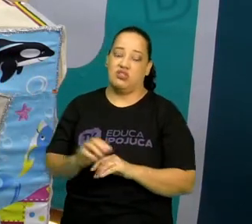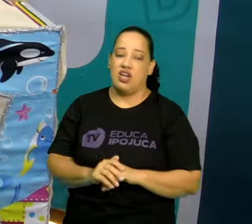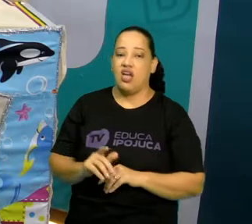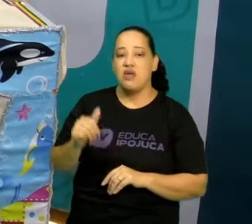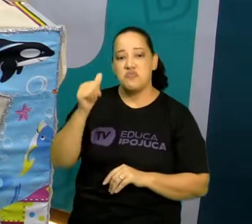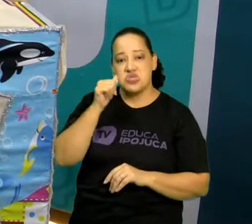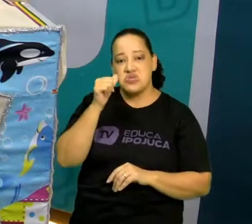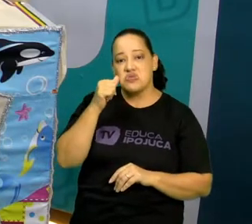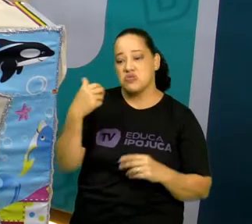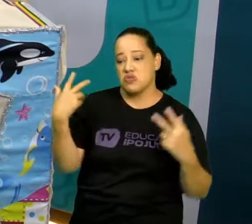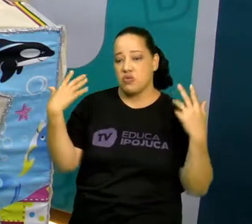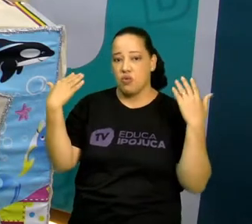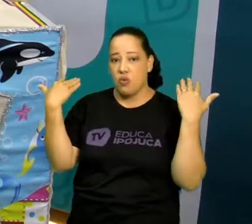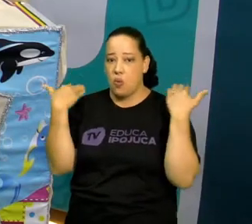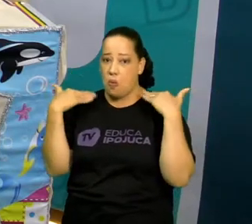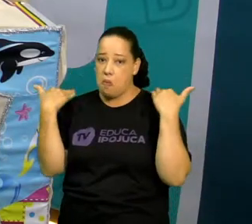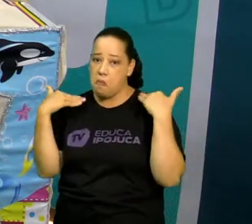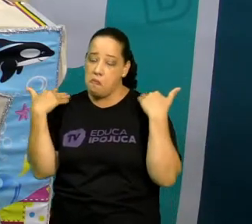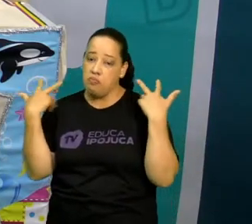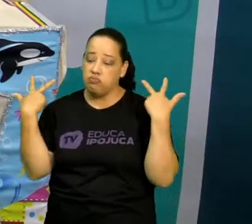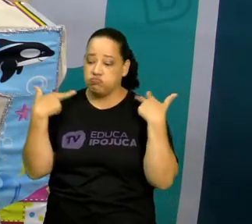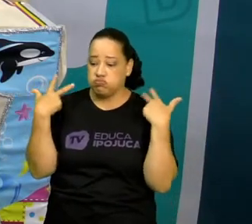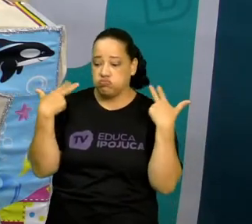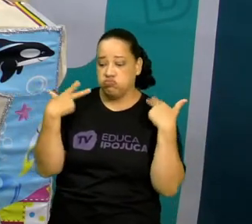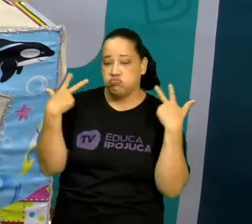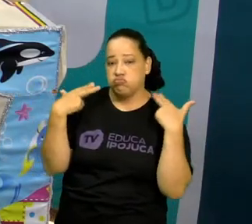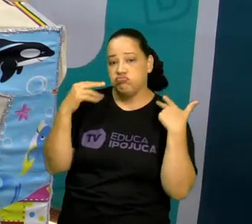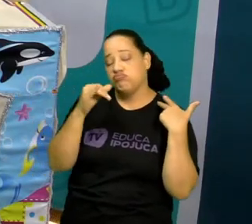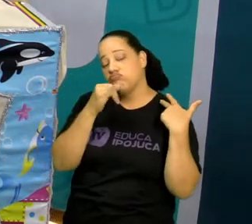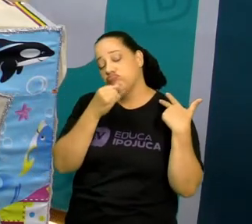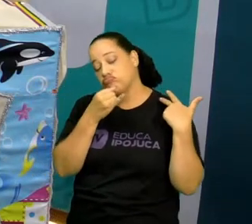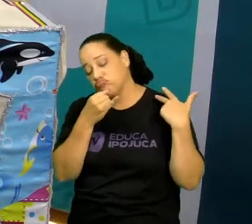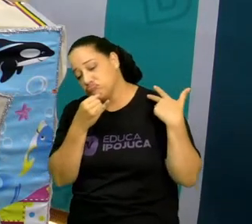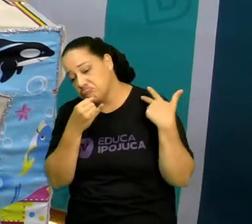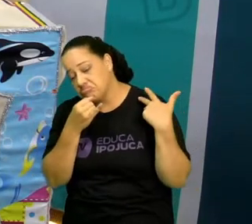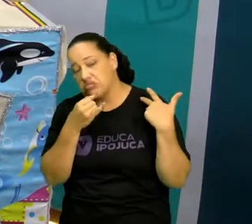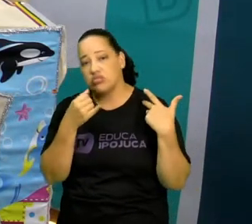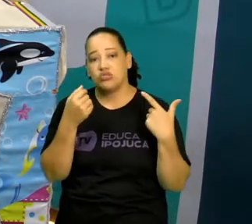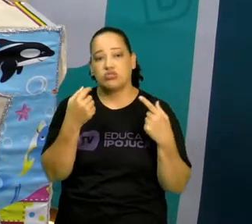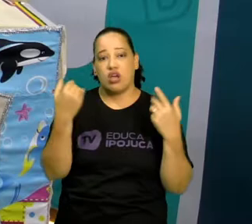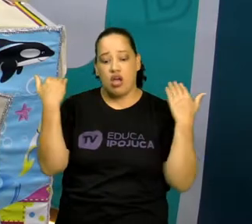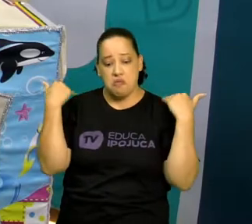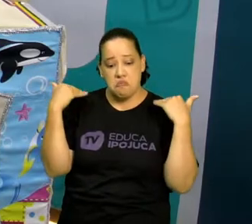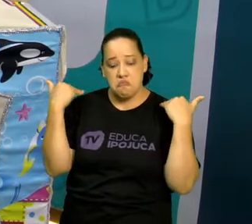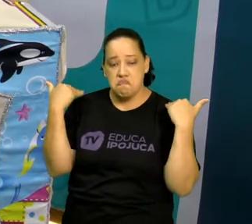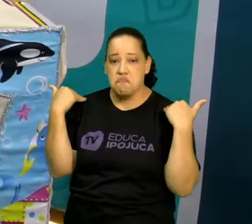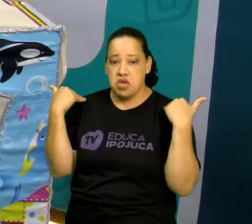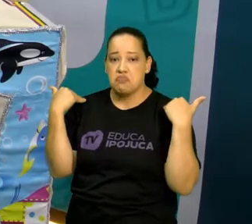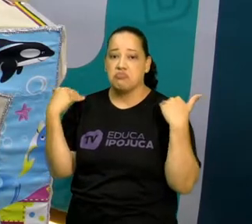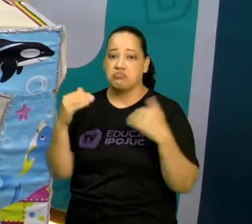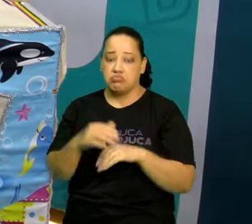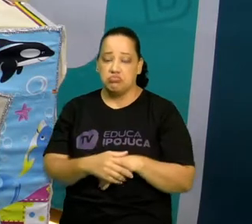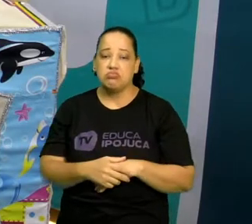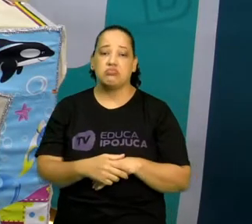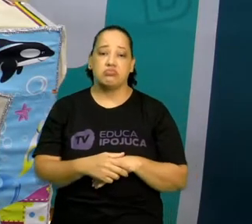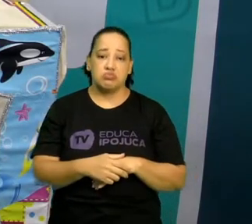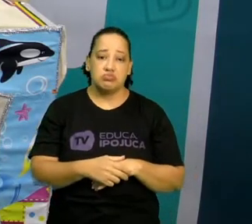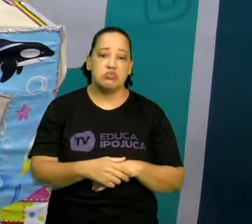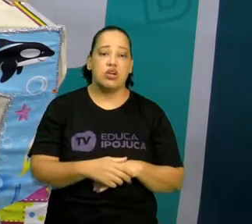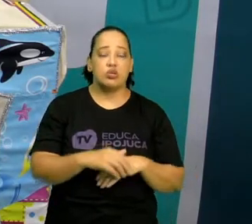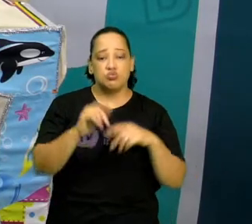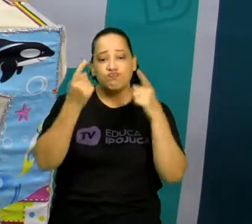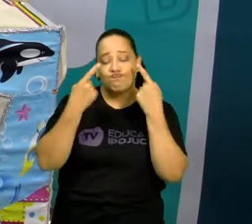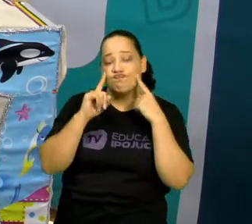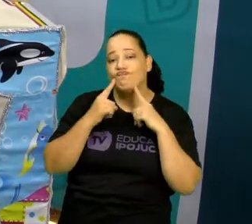assim, menor do que o cabelo de tia Lê. O cabelo dela ficou bem curtinho. E foi? Foi, leiturinha. Ela chorou